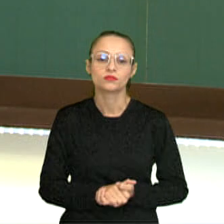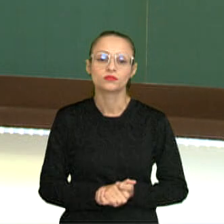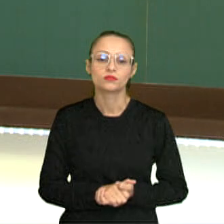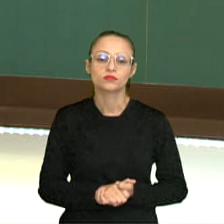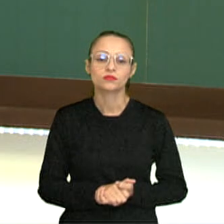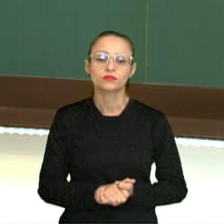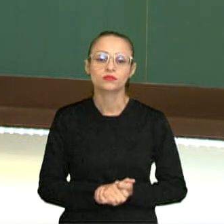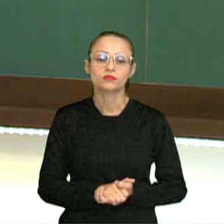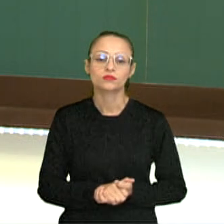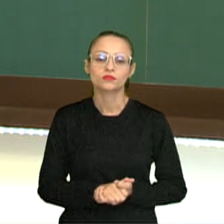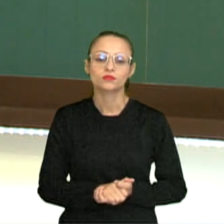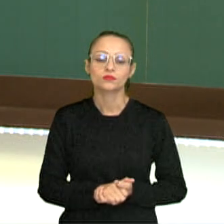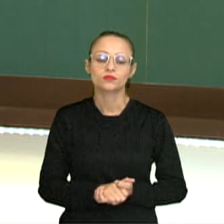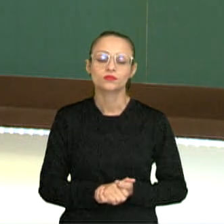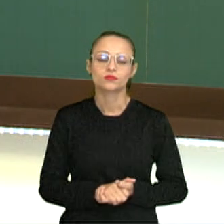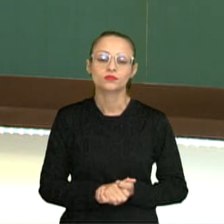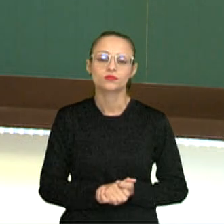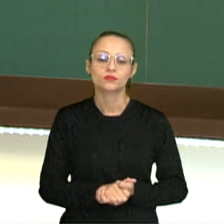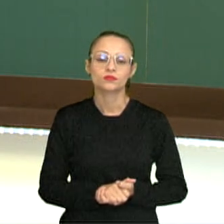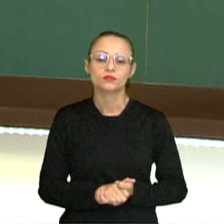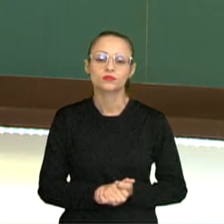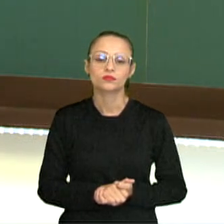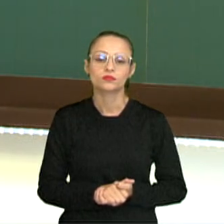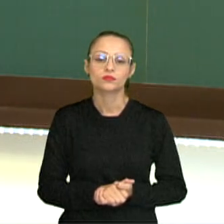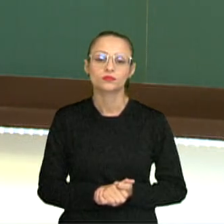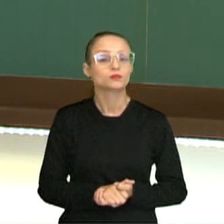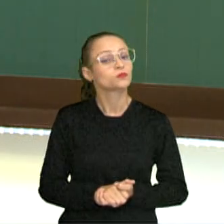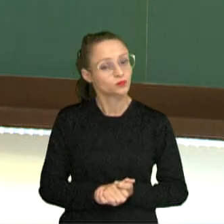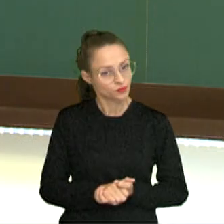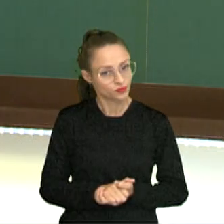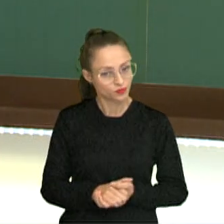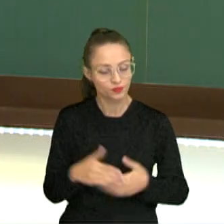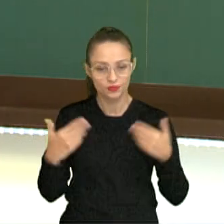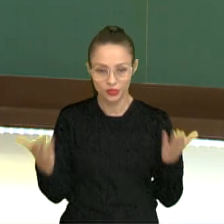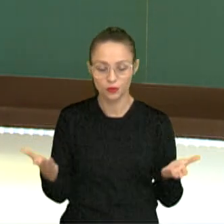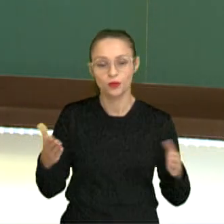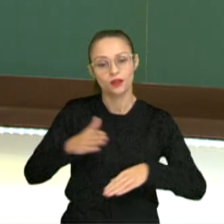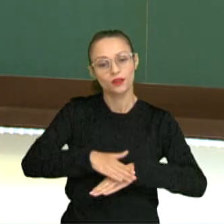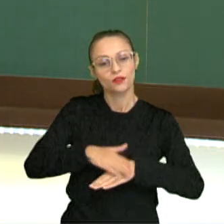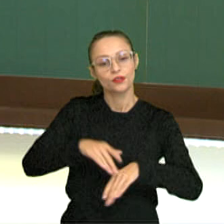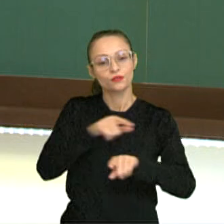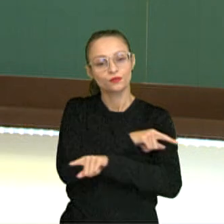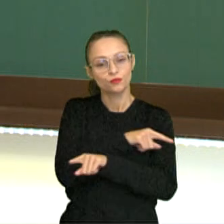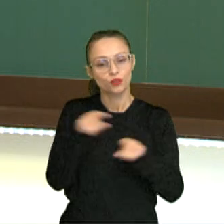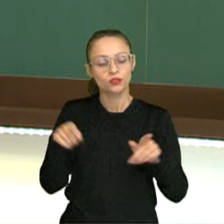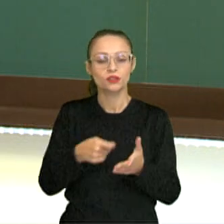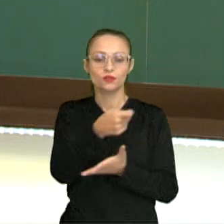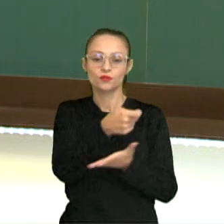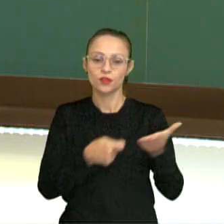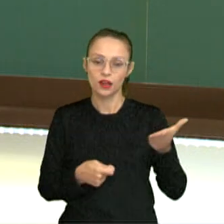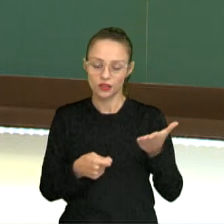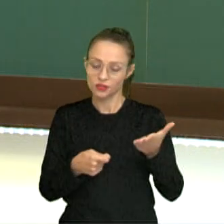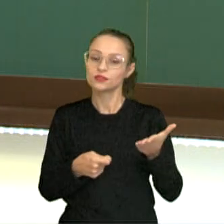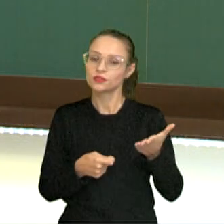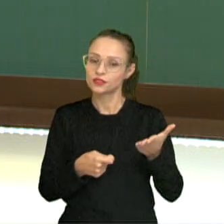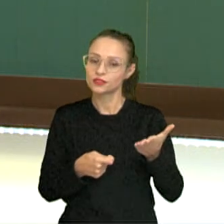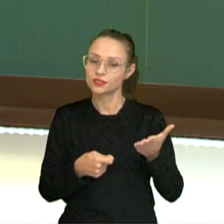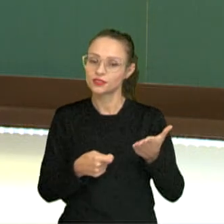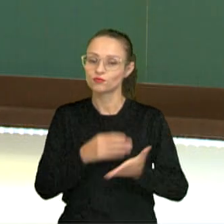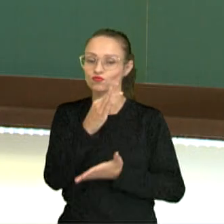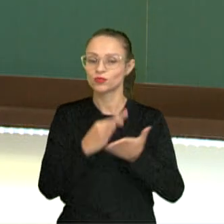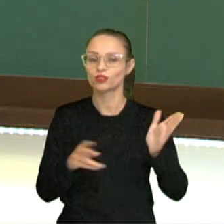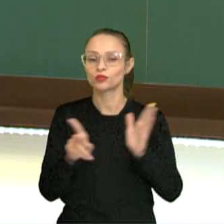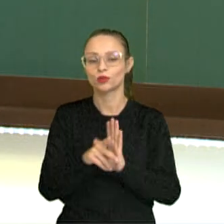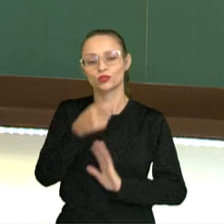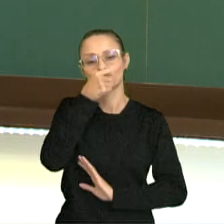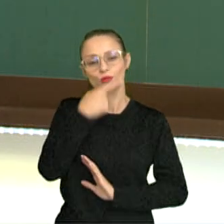del texto. Importante evitarlos. Então, agora é com vocês. Produzam aí o seu monólogo